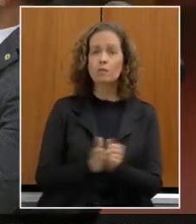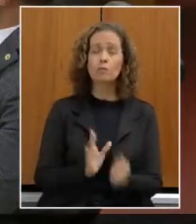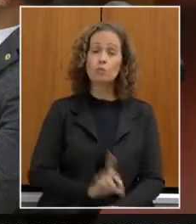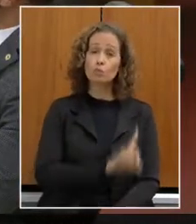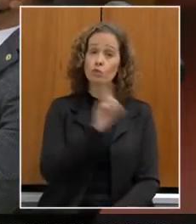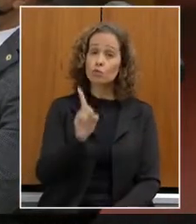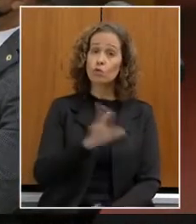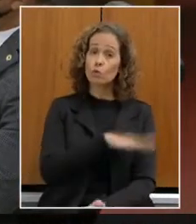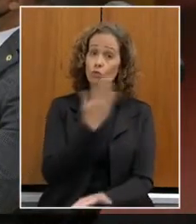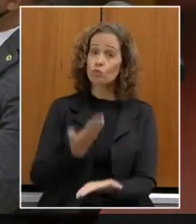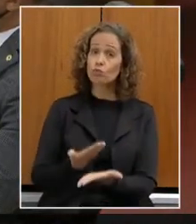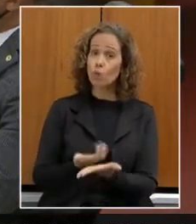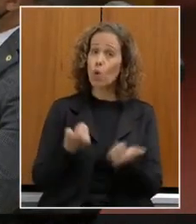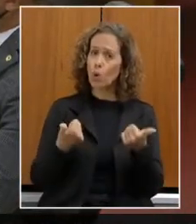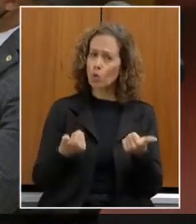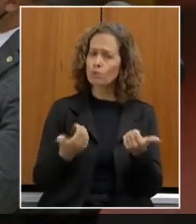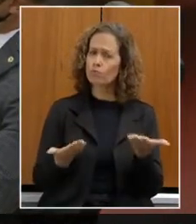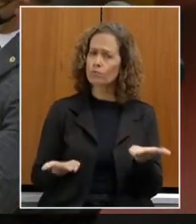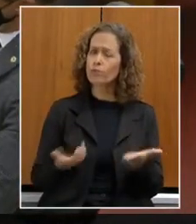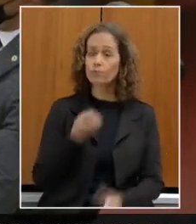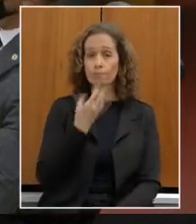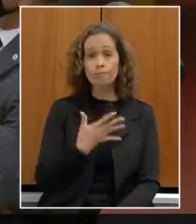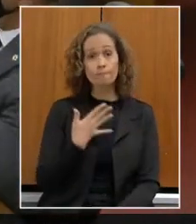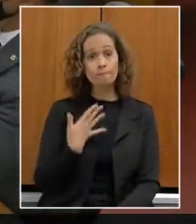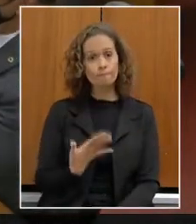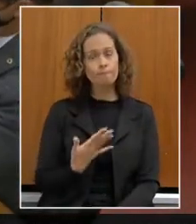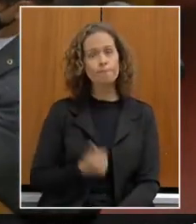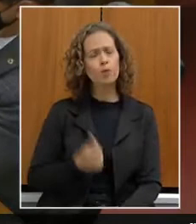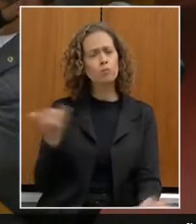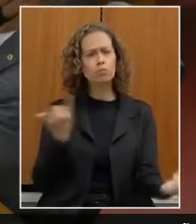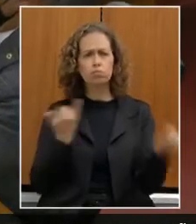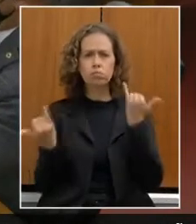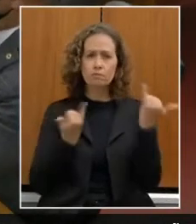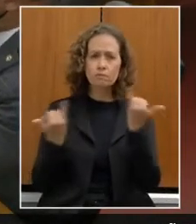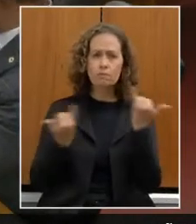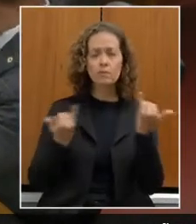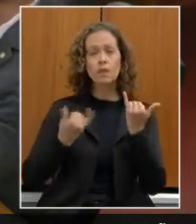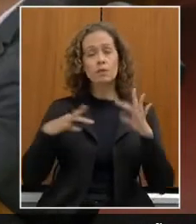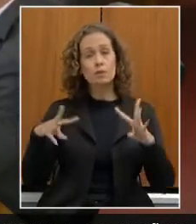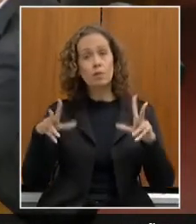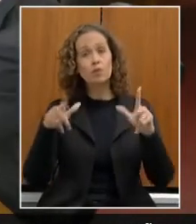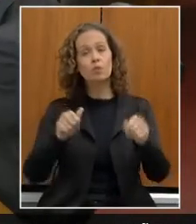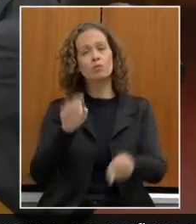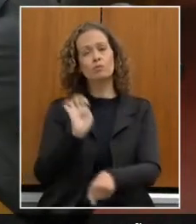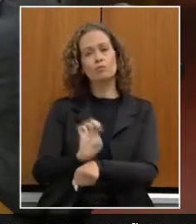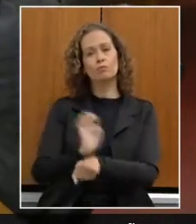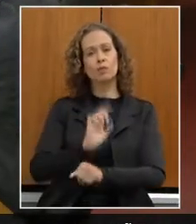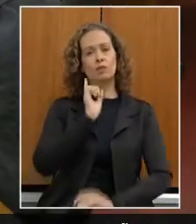hoje muito furtífero muito produtivo pelas informações para todo o estado de Minas Gerais